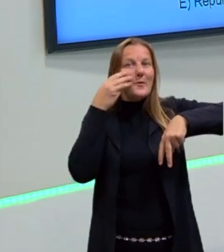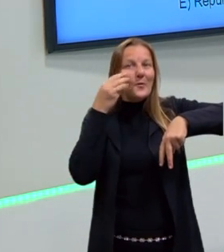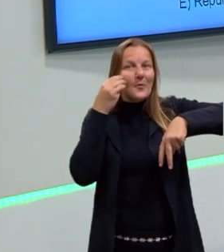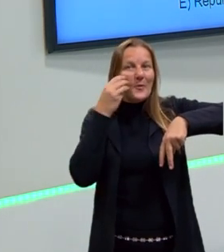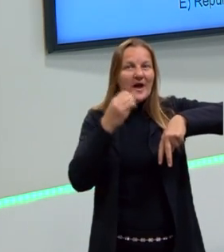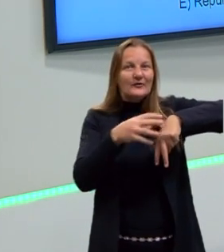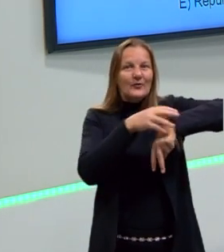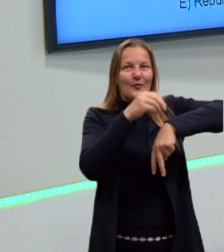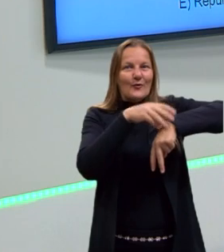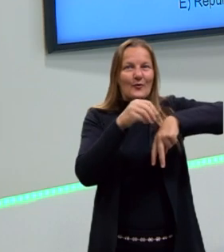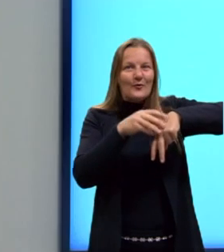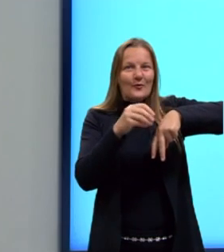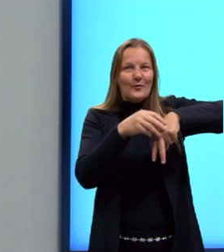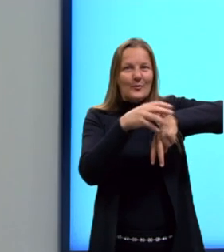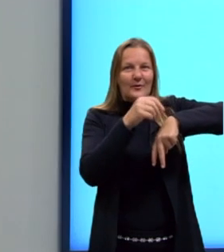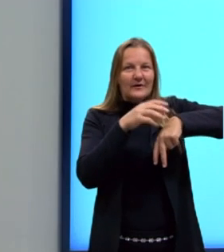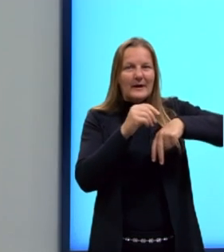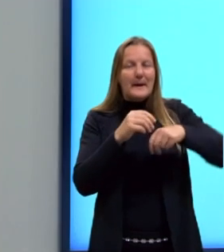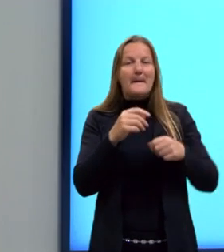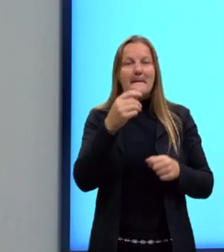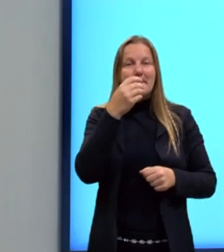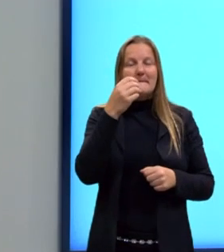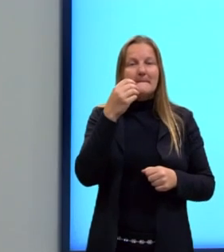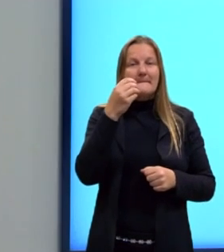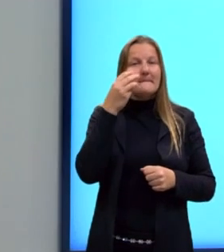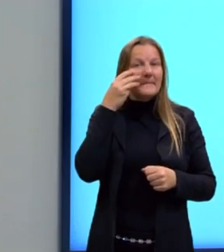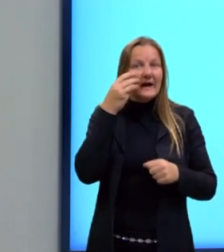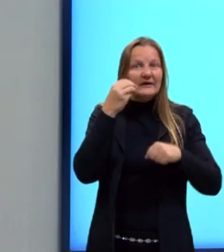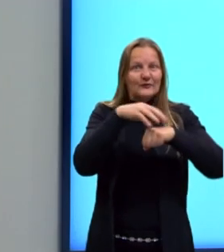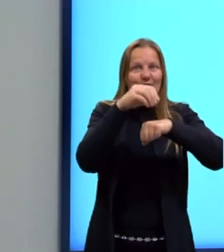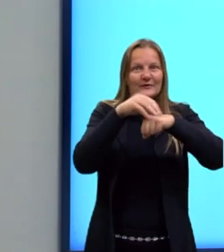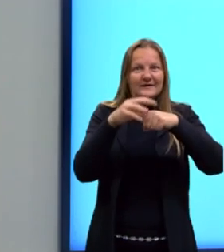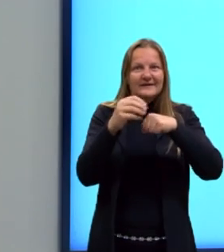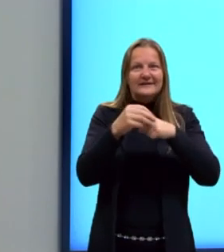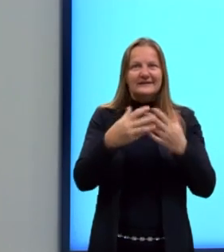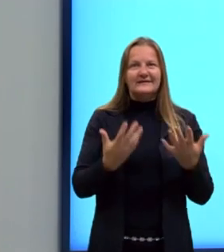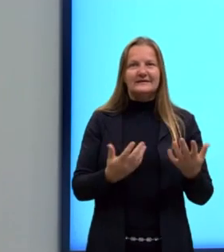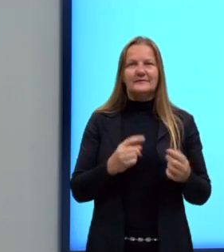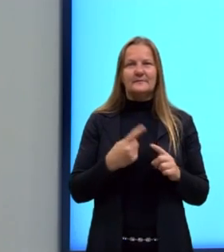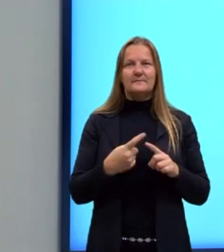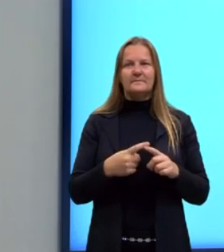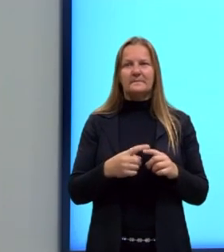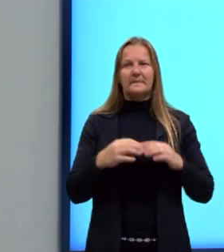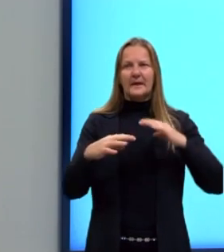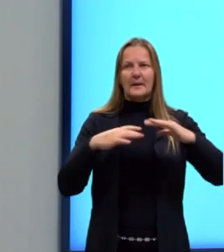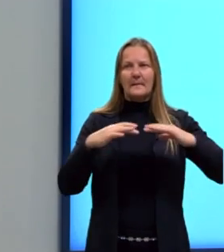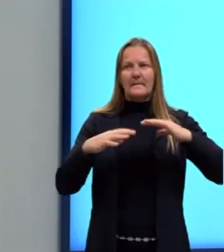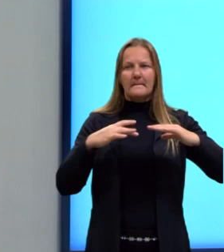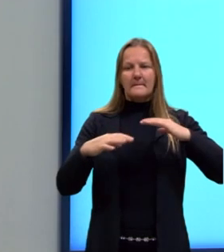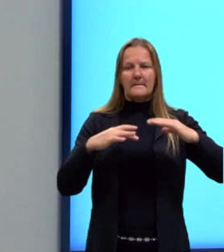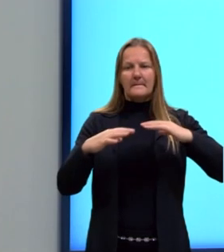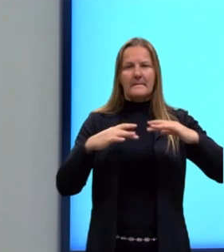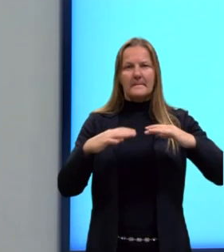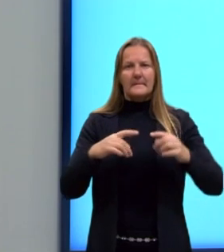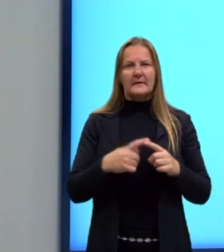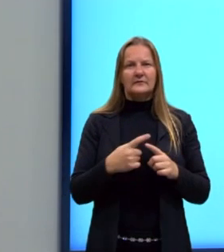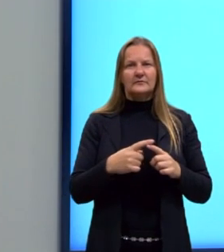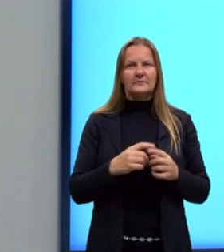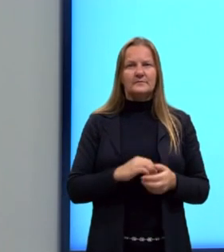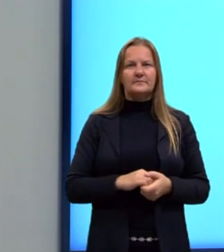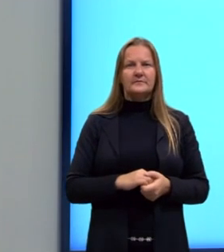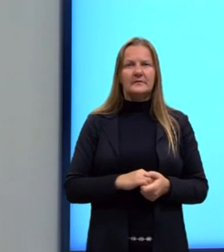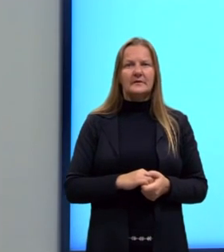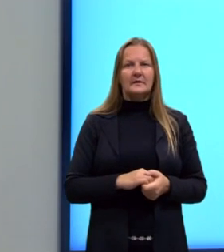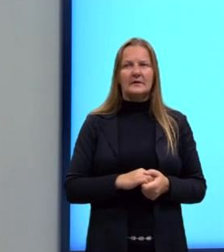na quando a gente tá falando em eletrostática lembrem a única coisa que a gente consegue movimentar são elétrons então